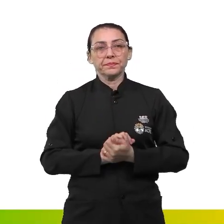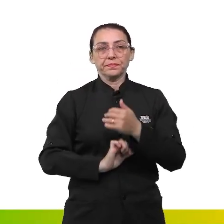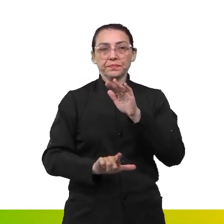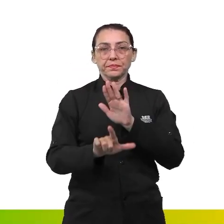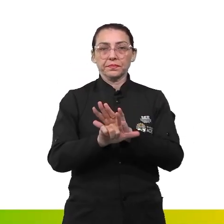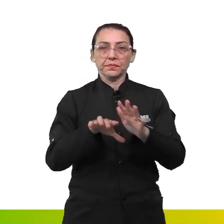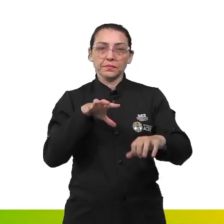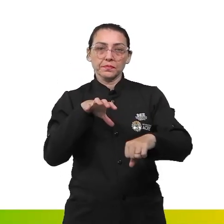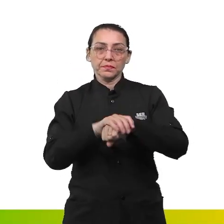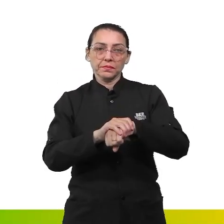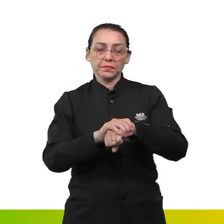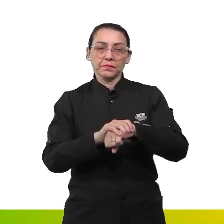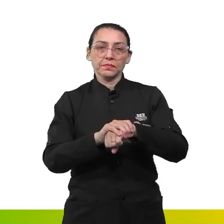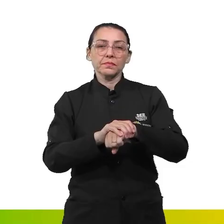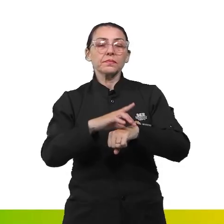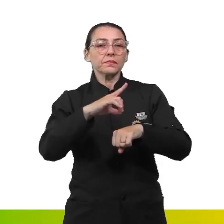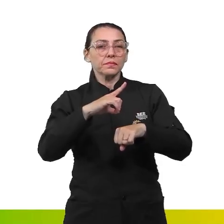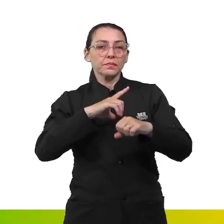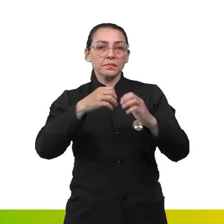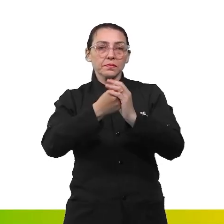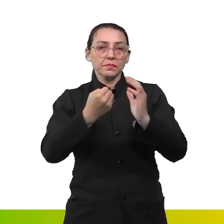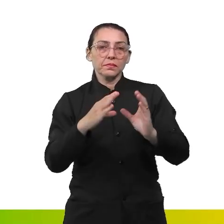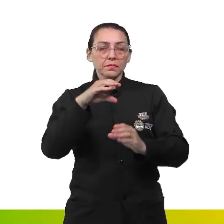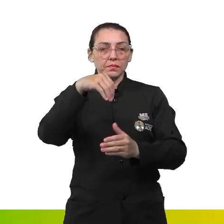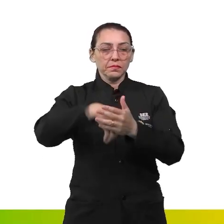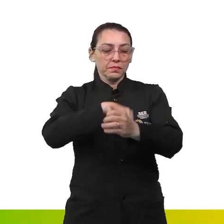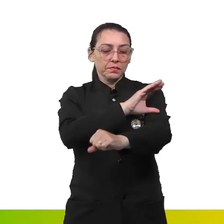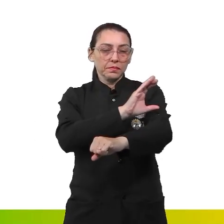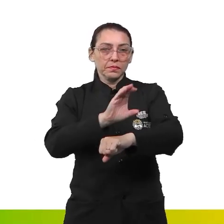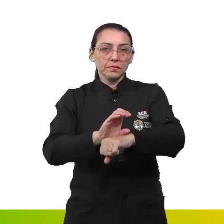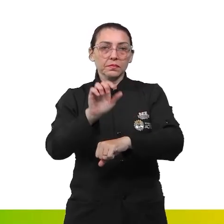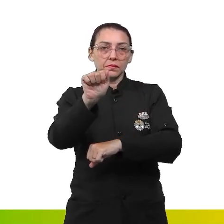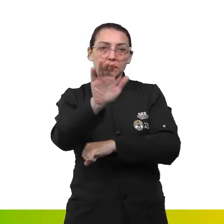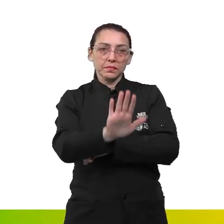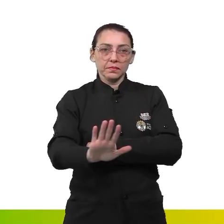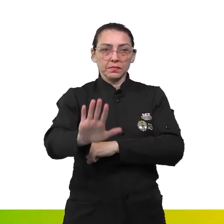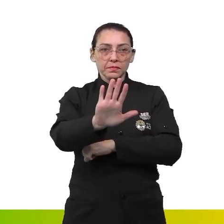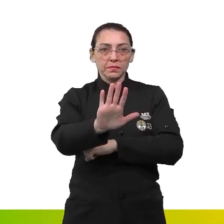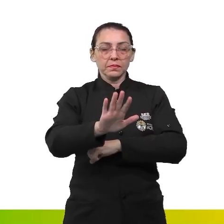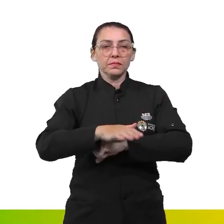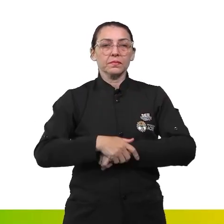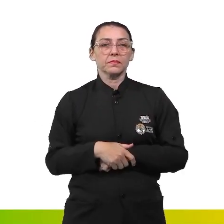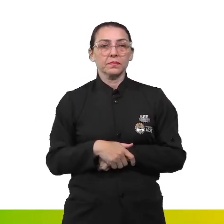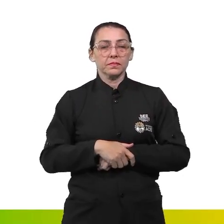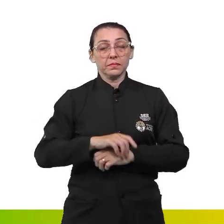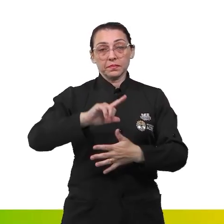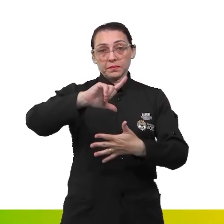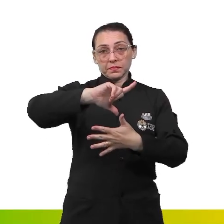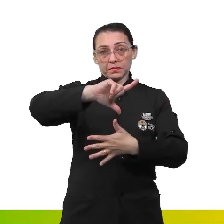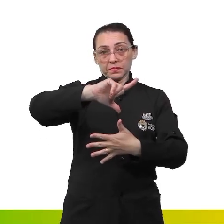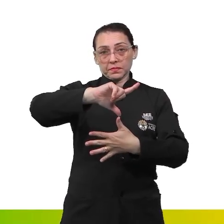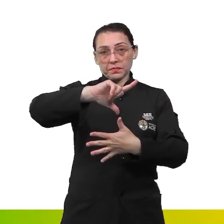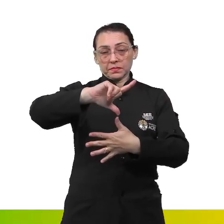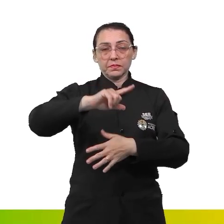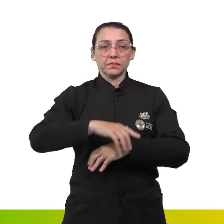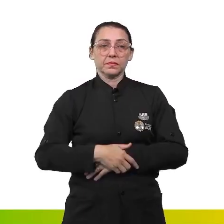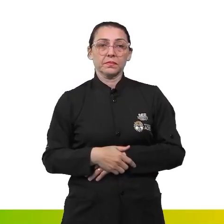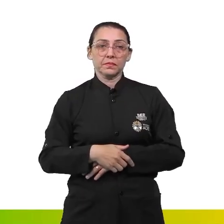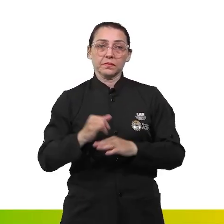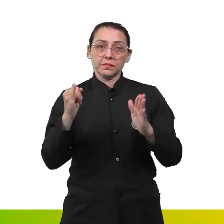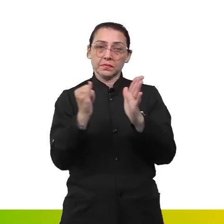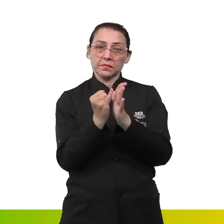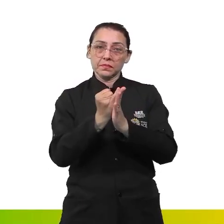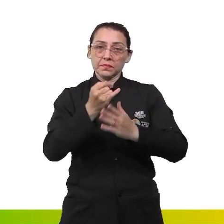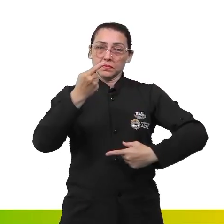legado colonial dentro da cultura na América, tá? Na América Latina. As